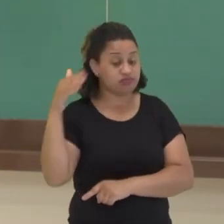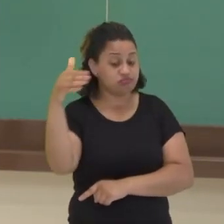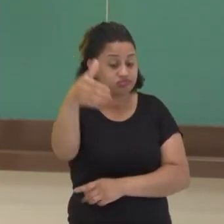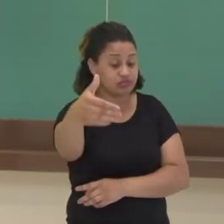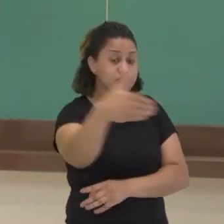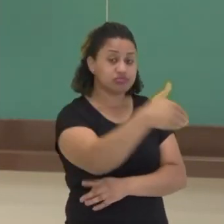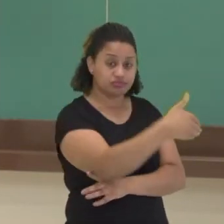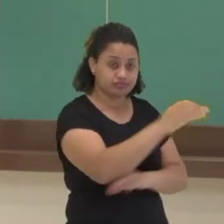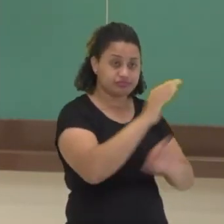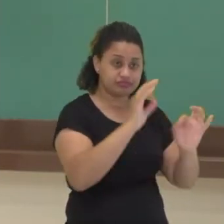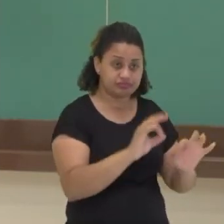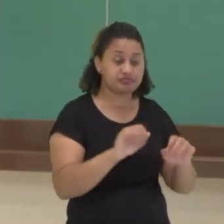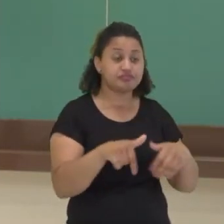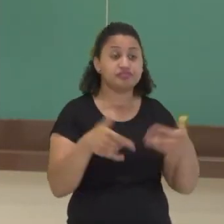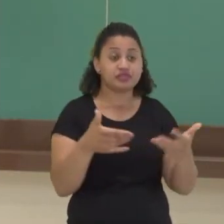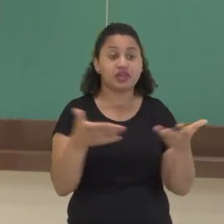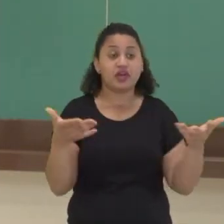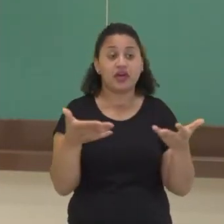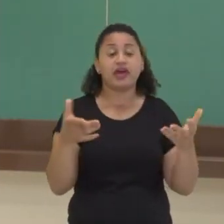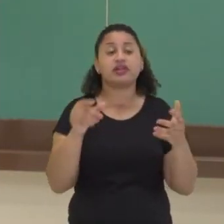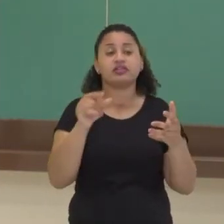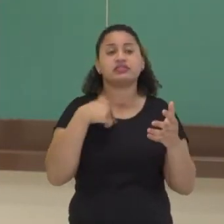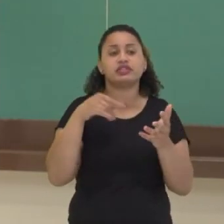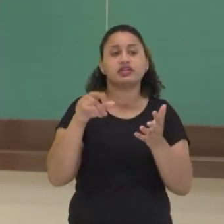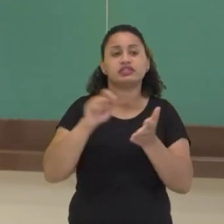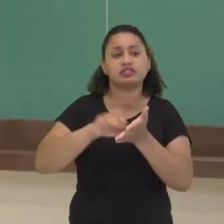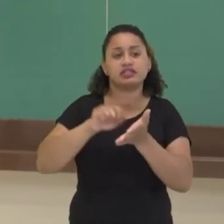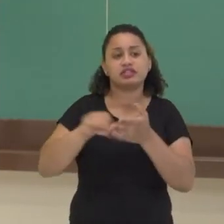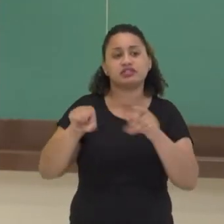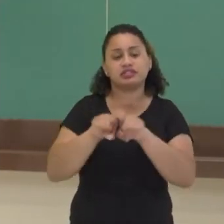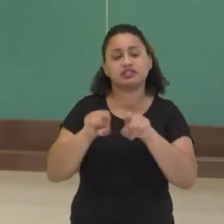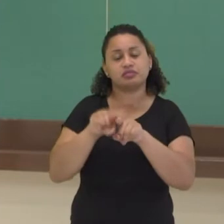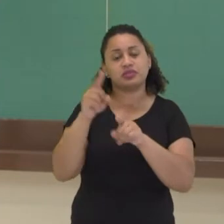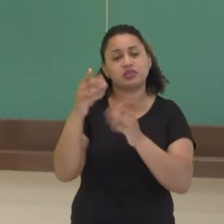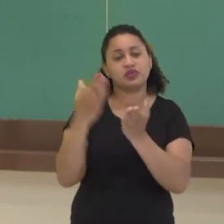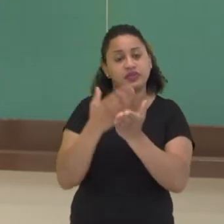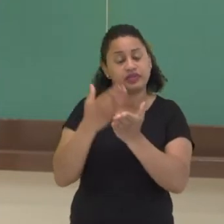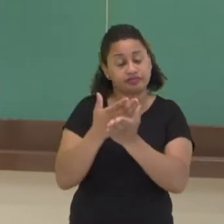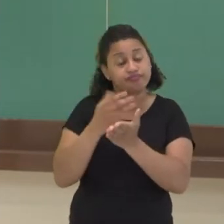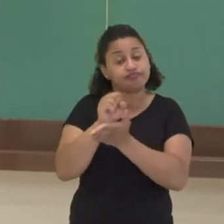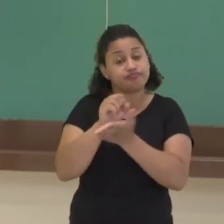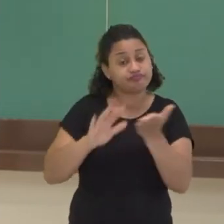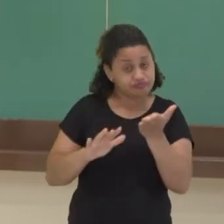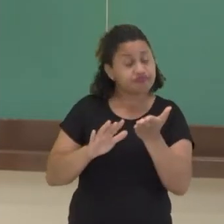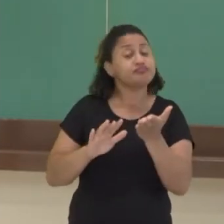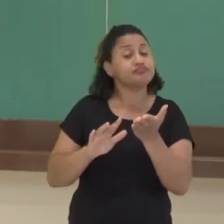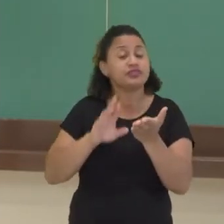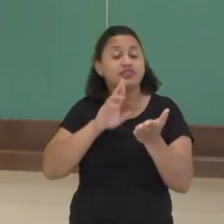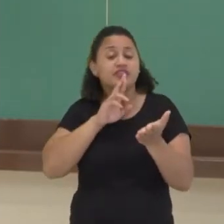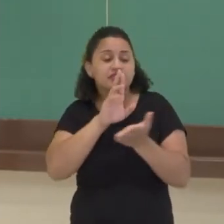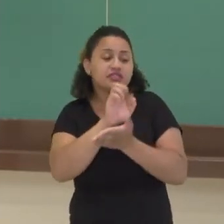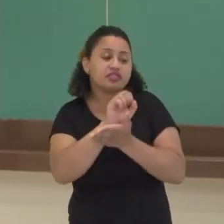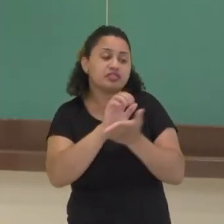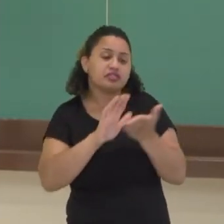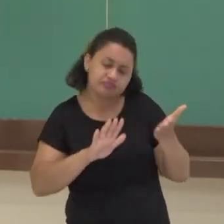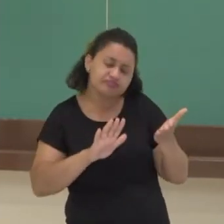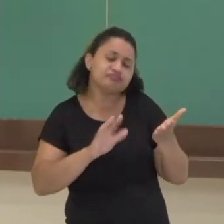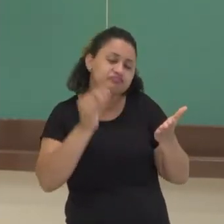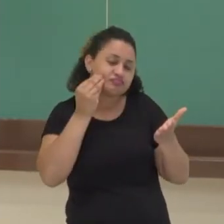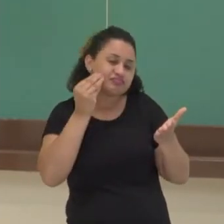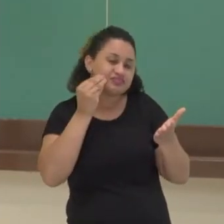eu vou querer que você anote também aqui no seu caderno esse exercício, resolva ou tente